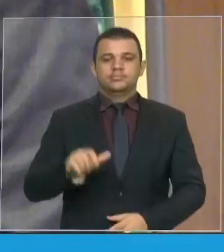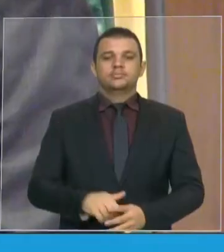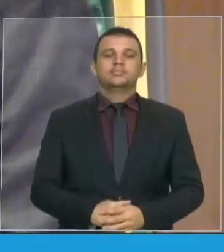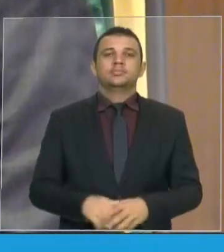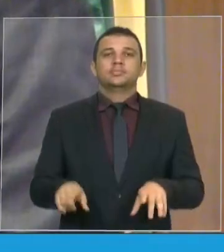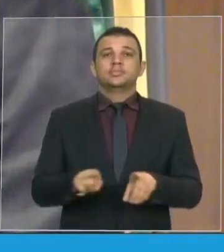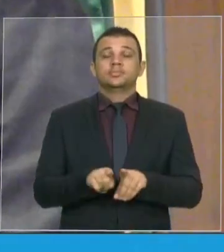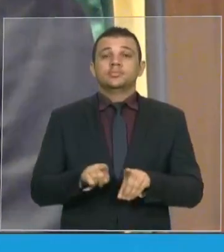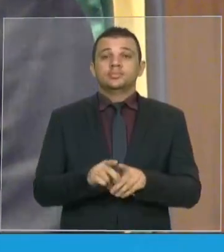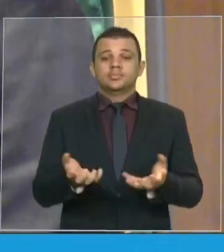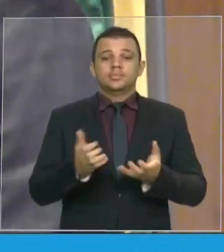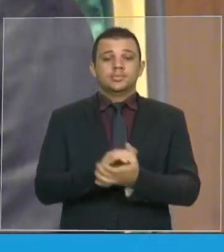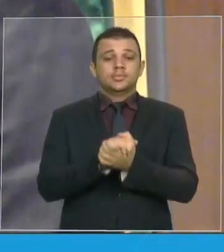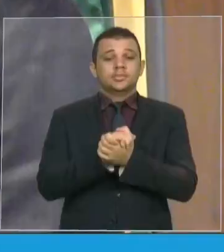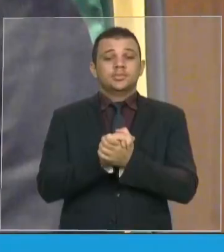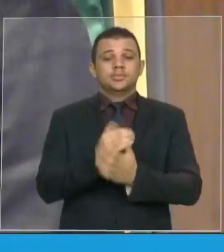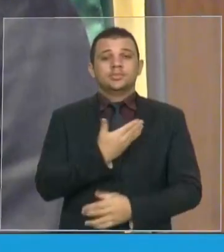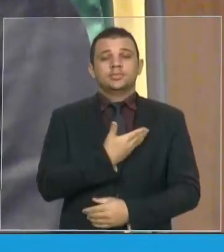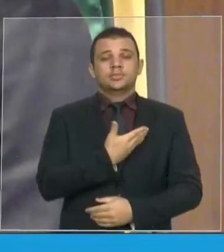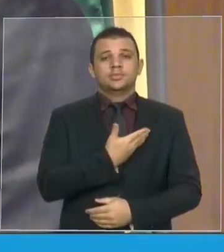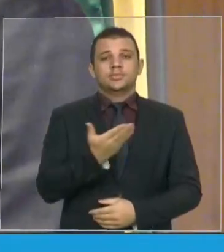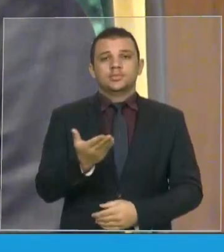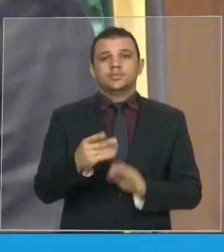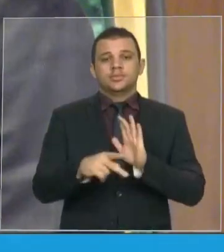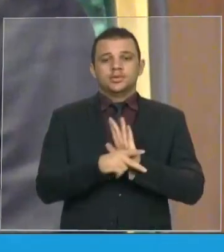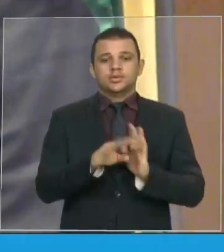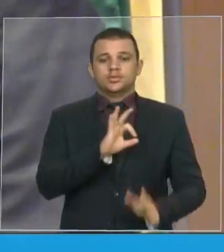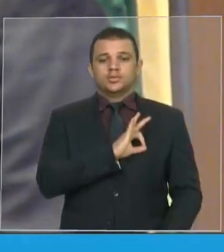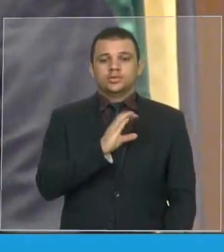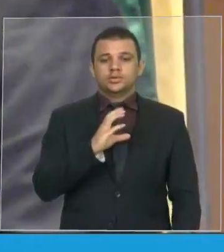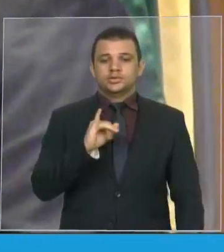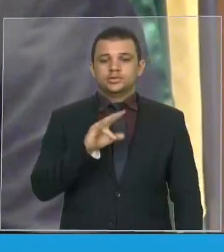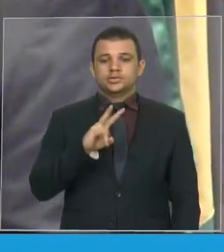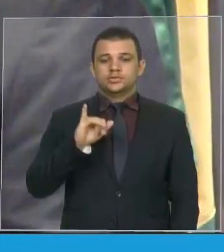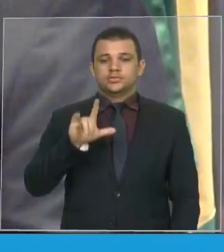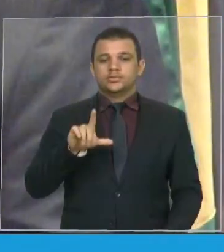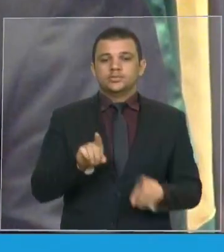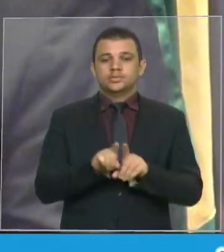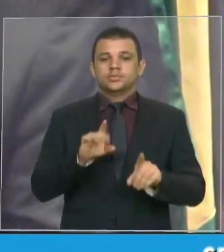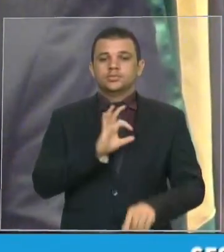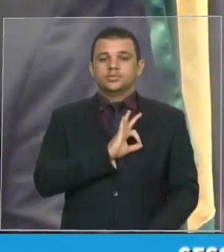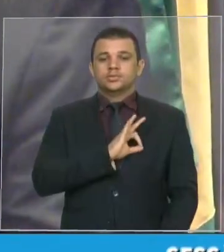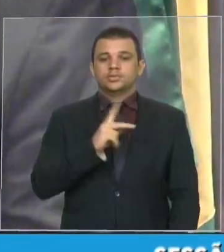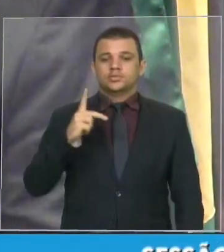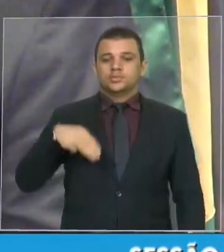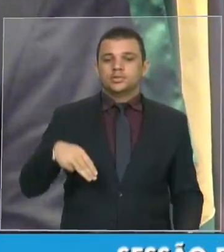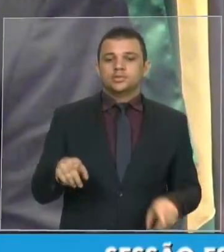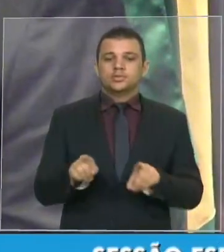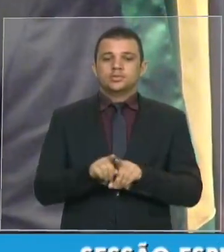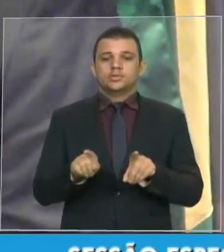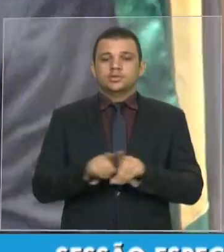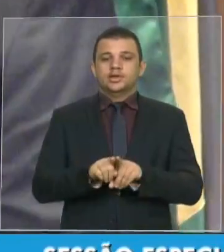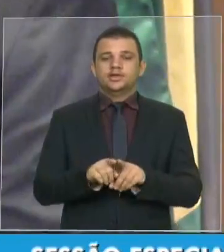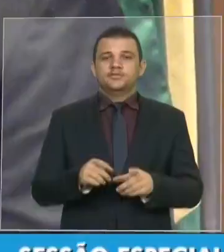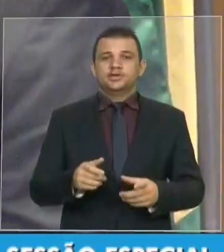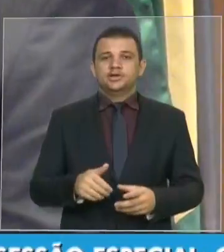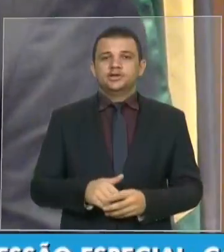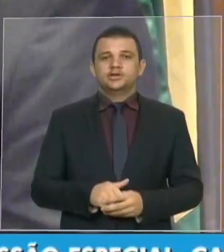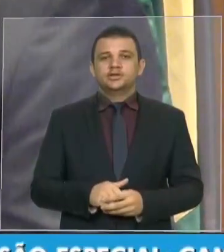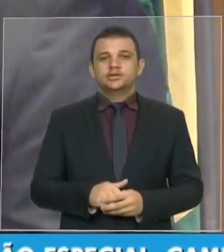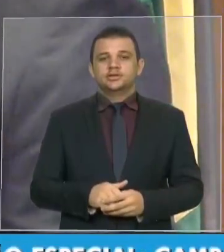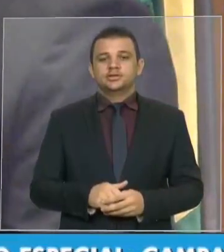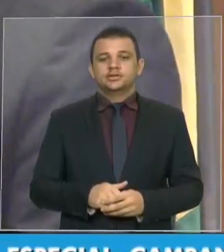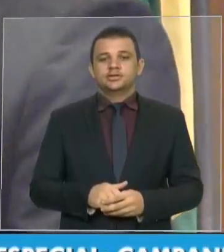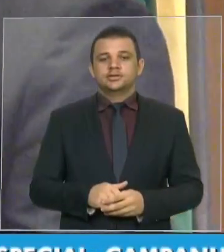Saudar nossos companheiros da Polícia Civil, da Polícia Militar, Corpo de Bombeiros, demais pessoas